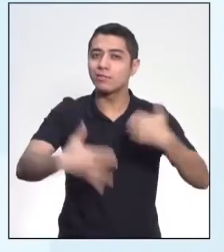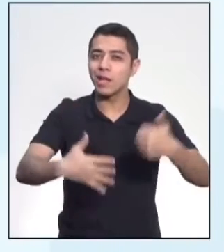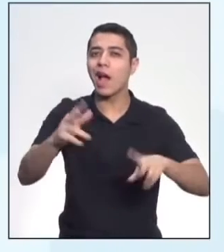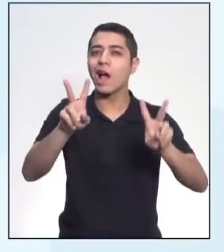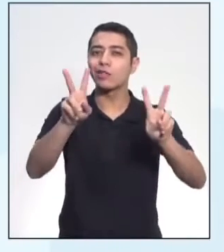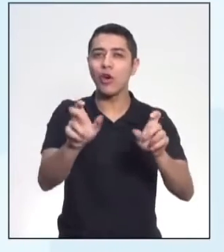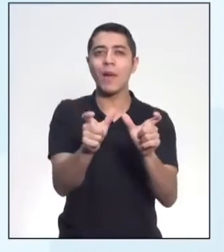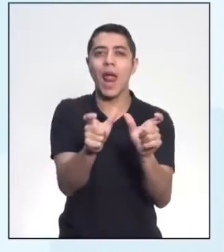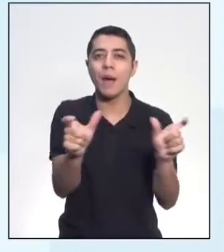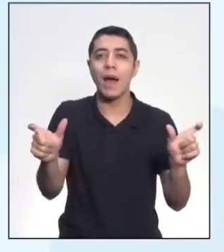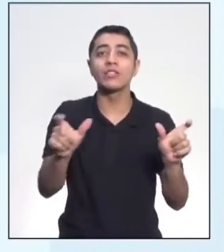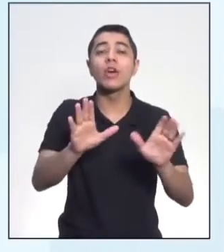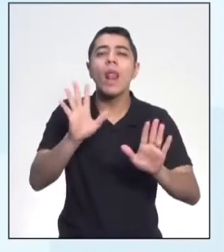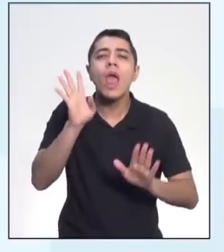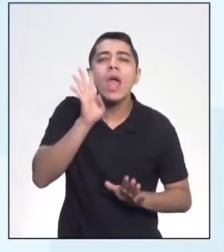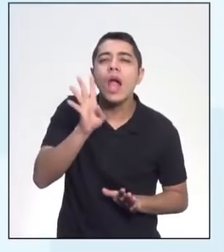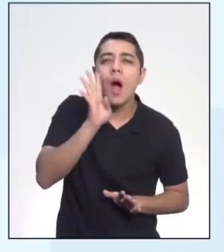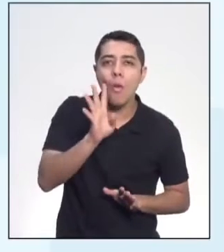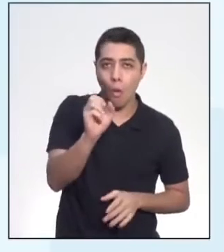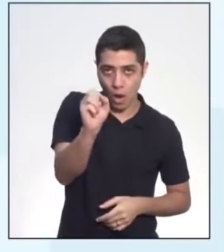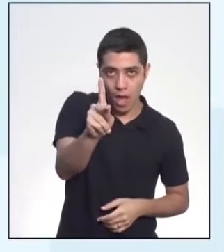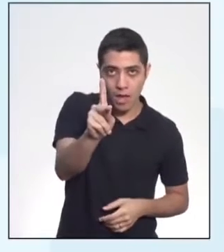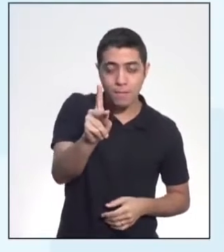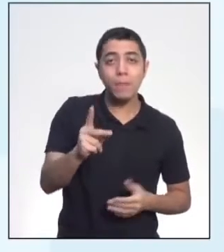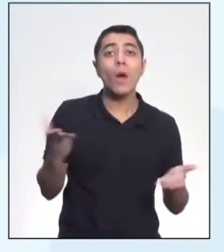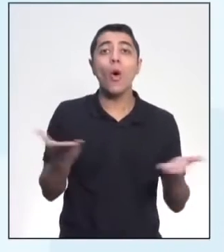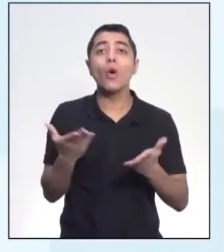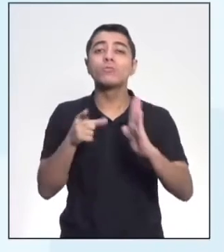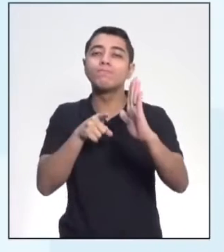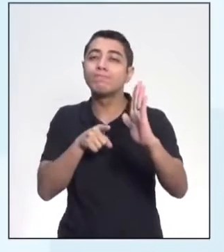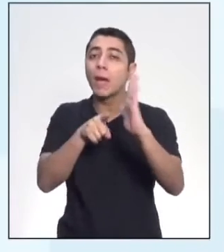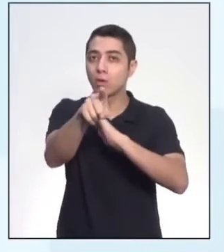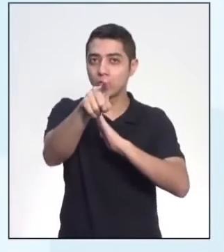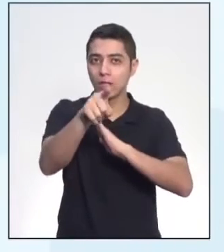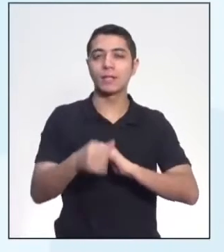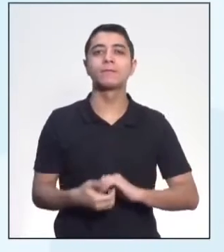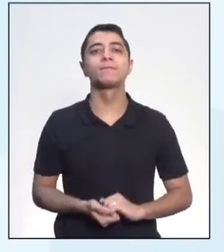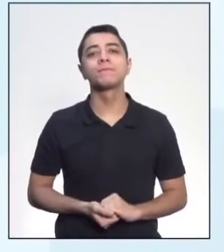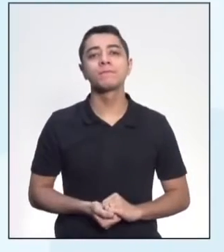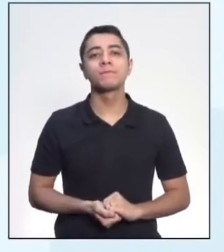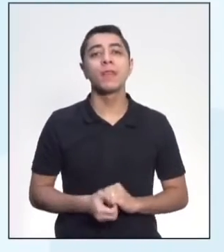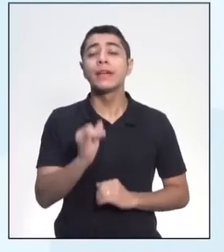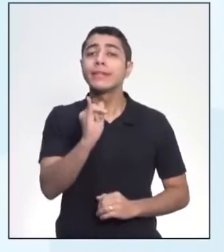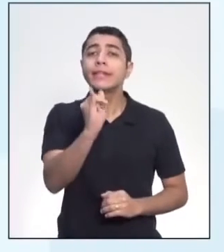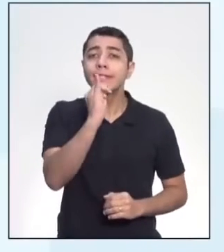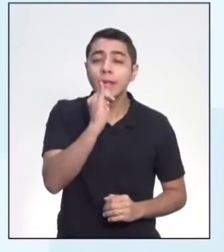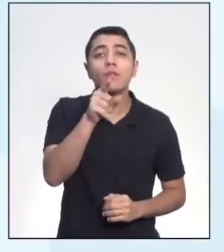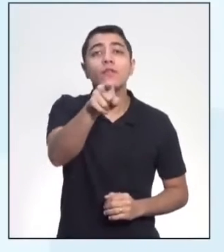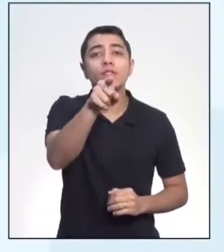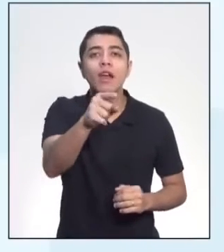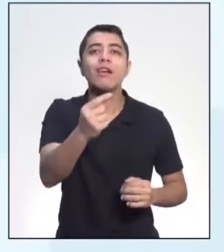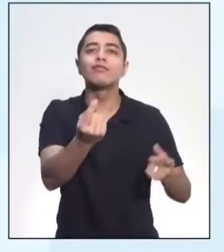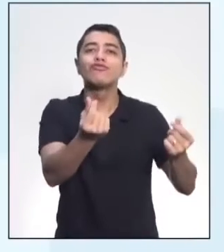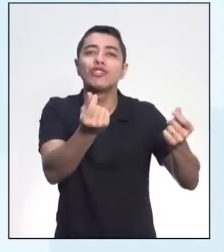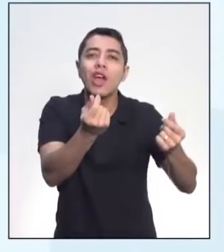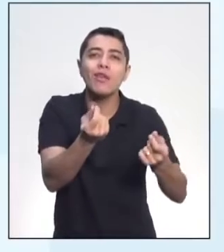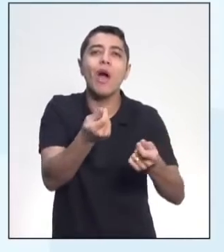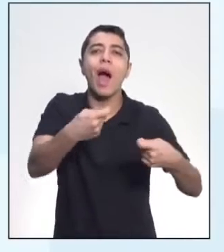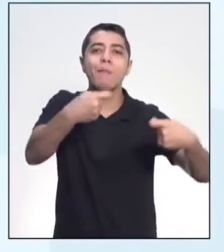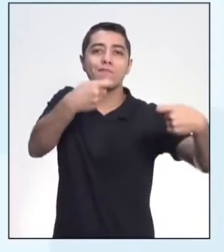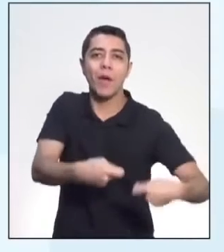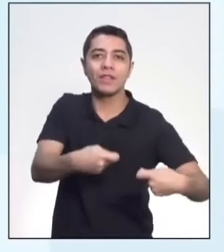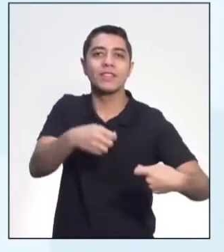legal. A pergunta hoje para nossa acolhida é: se você ganhasse na Mega Sena hoje,